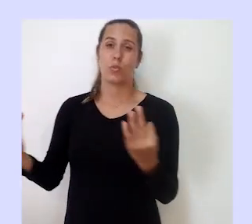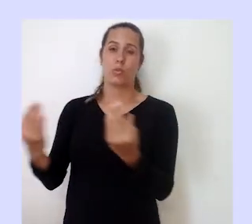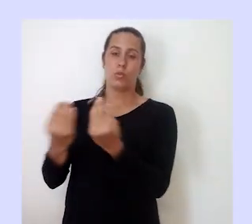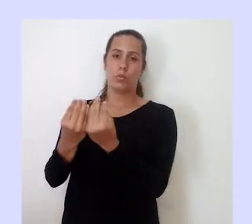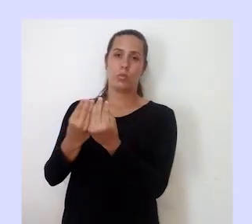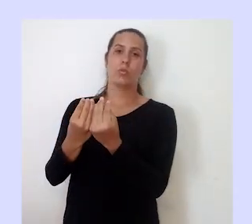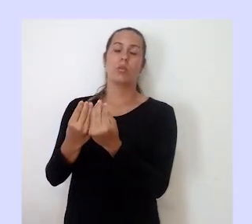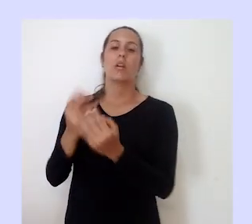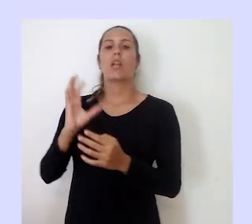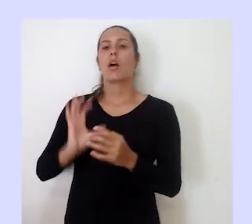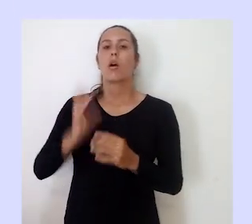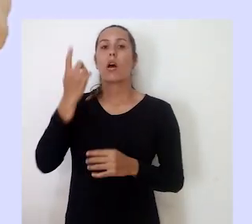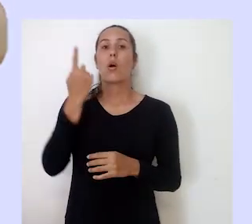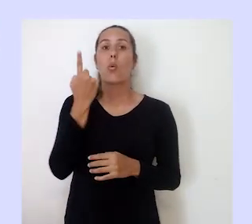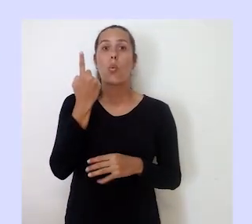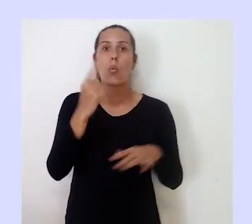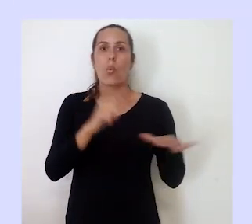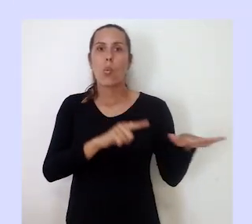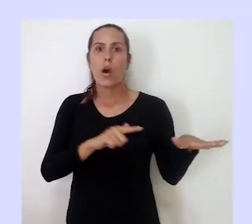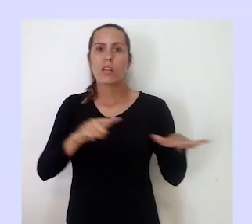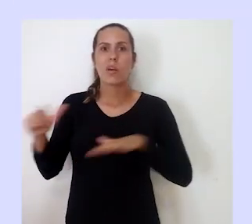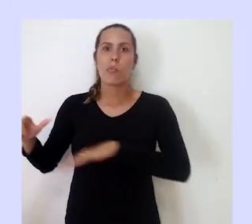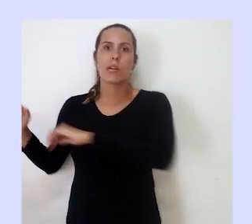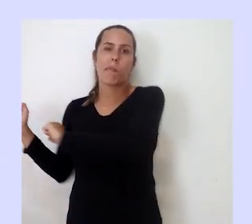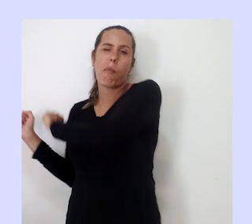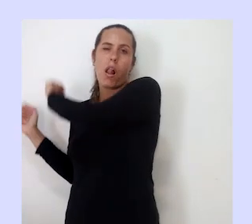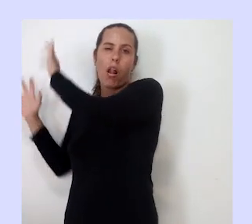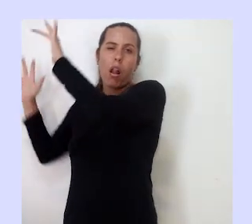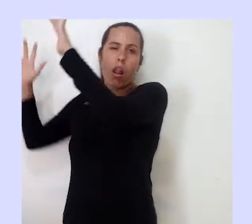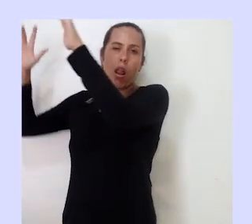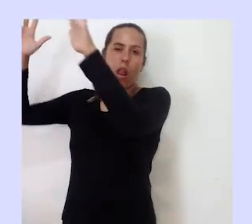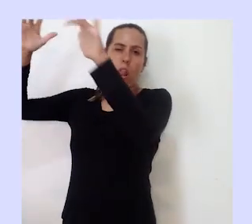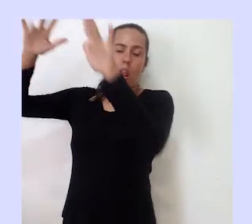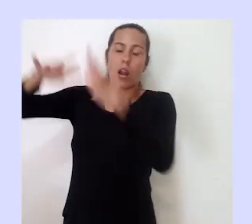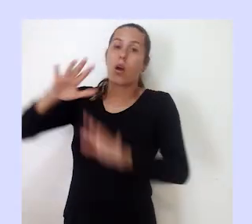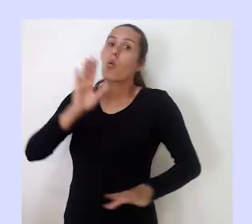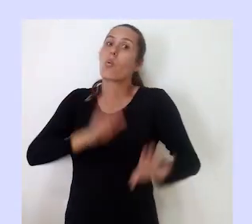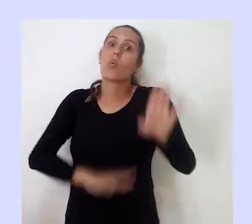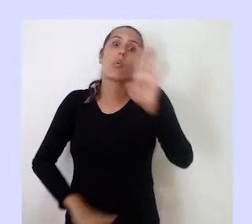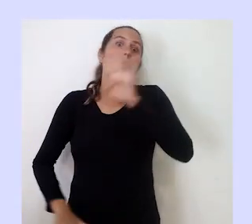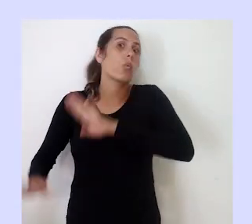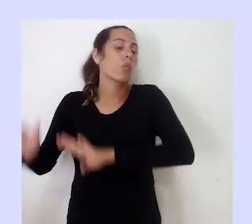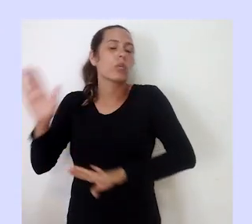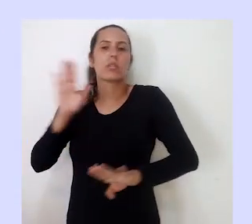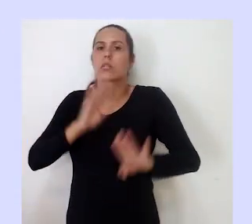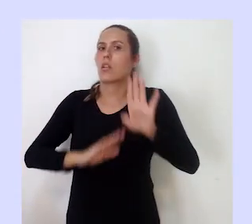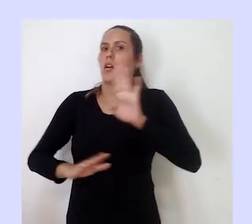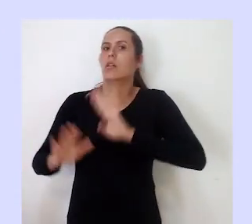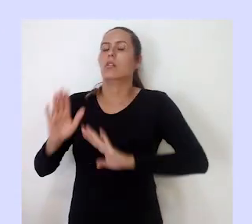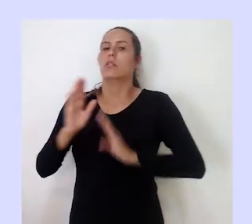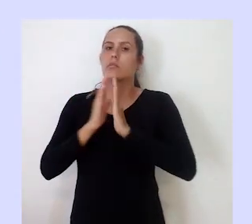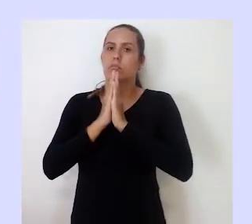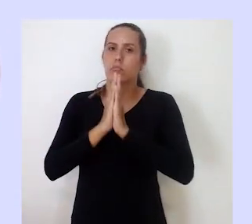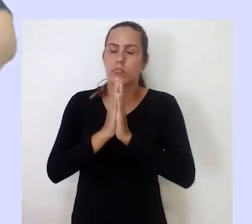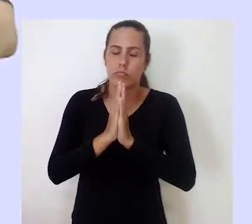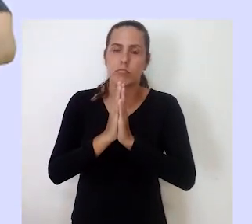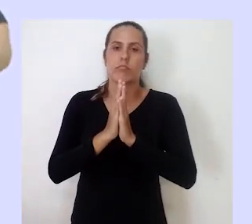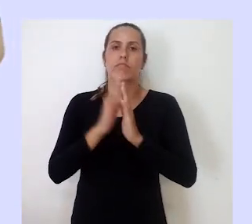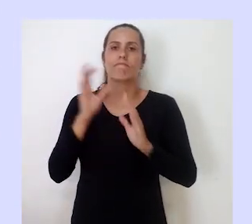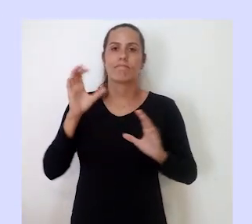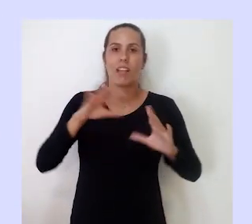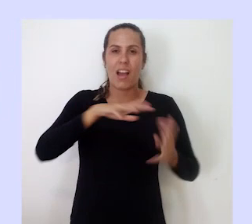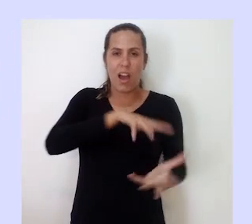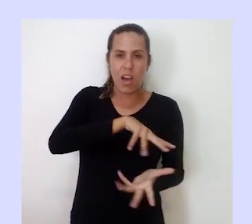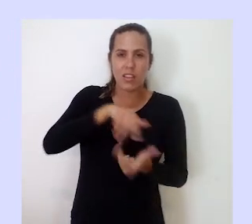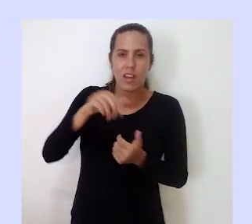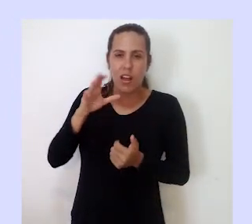Durou cerca de uma semana a passagem dessa onda. Cuidado, tá? Cuidado com o